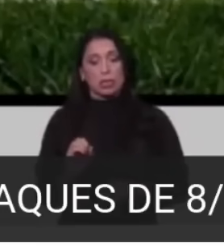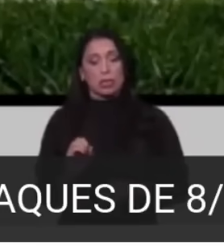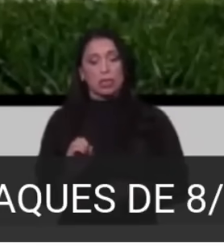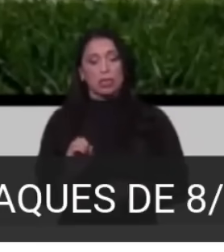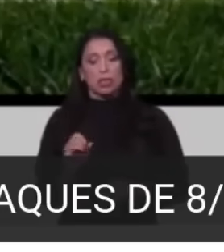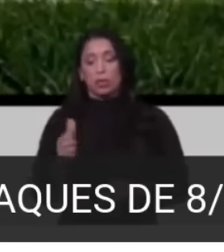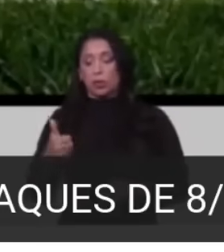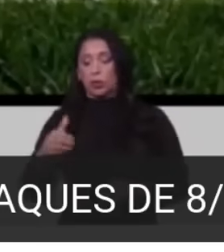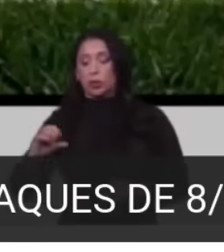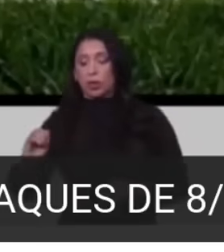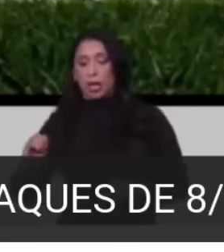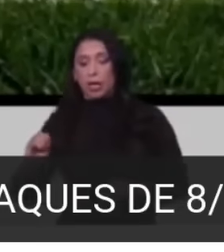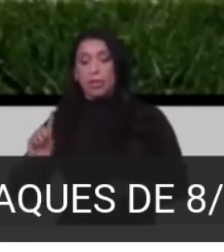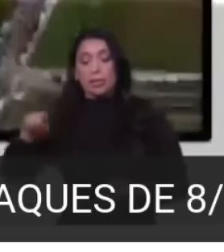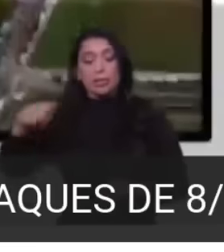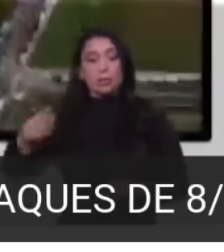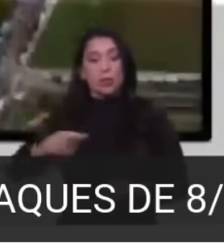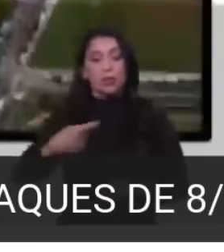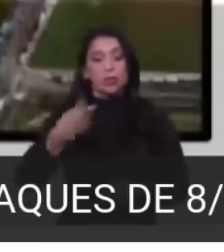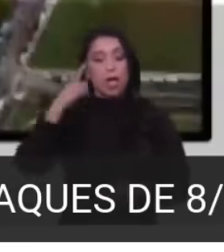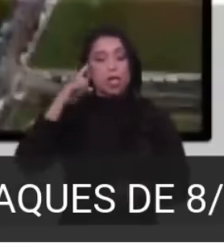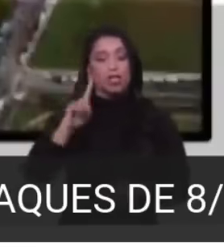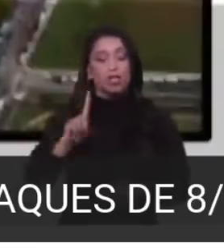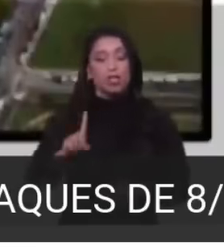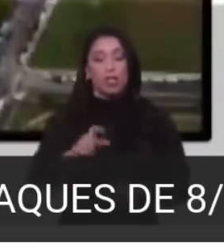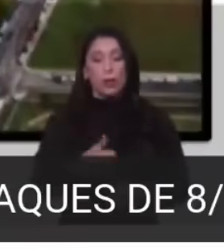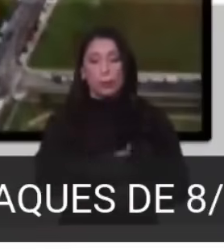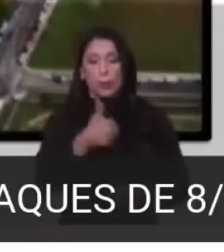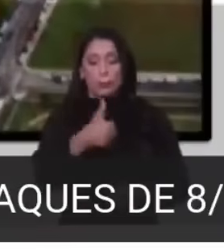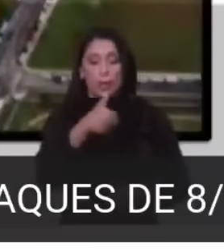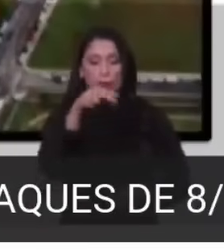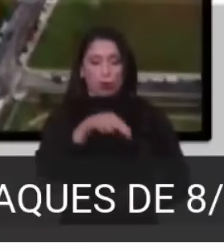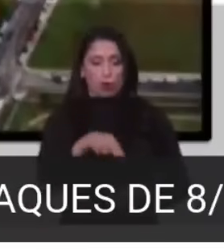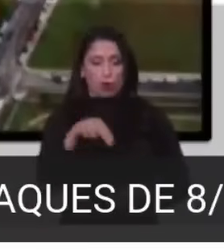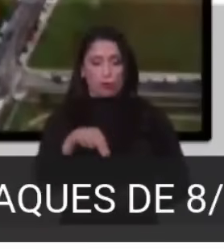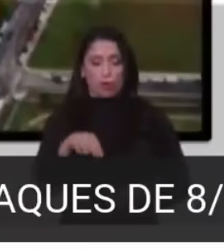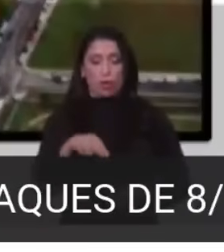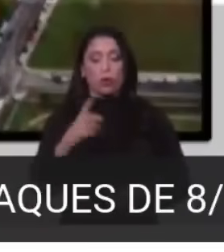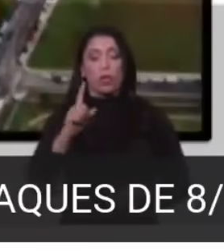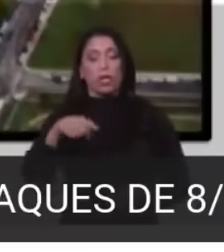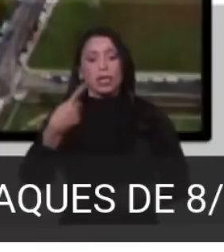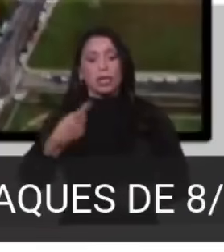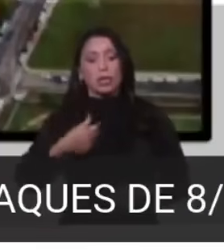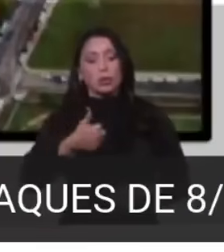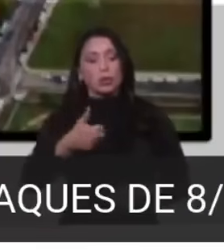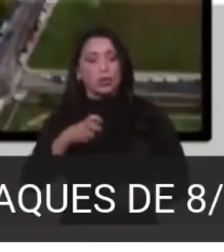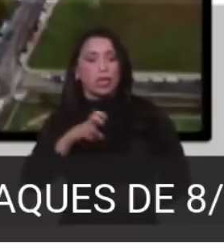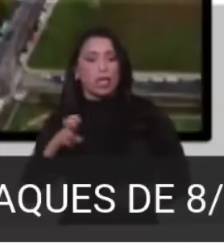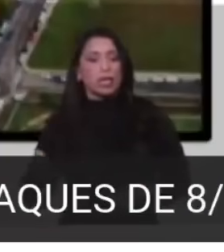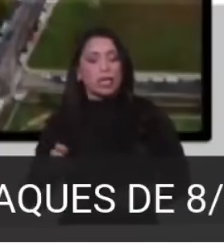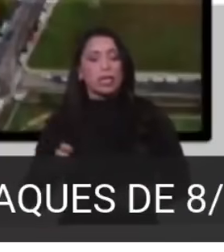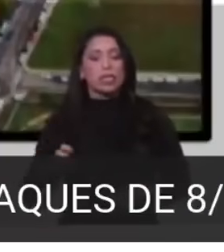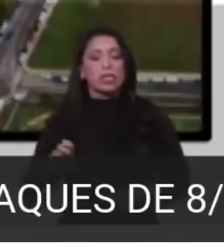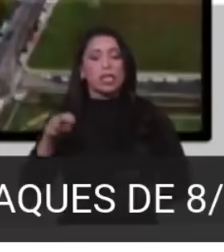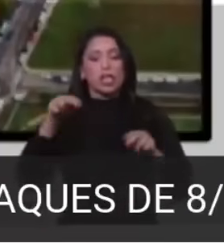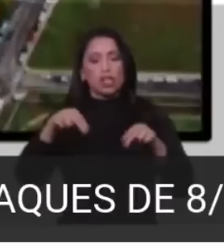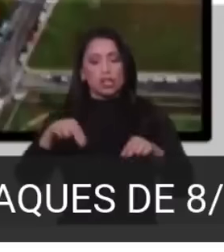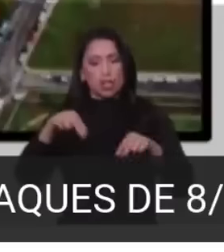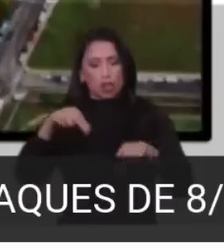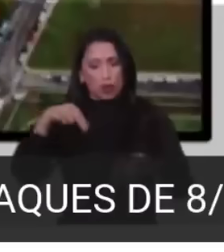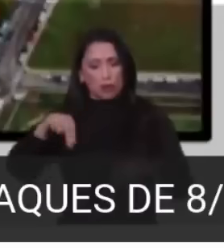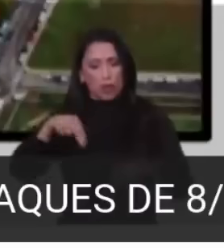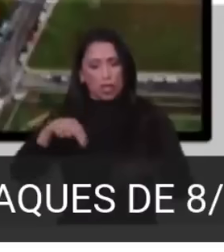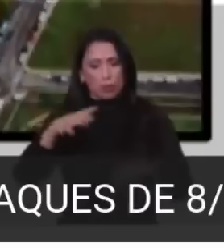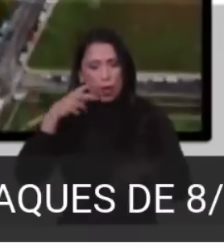encerrado em 30/10 voltou dia primeiro de novembro e no dia 15 de Novembro era visível aglomeração de